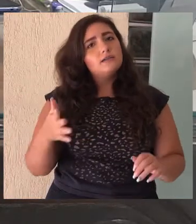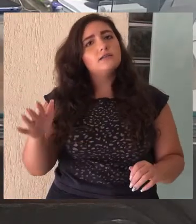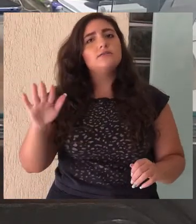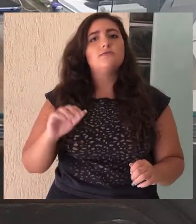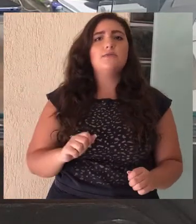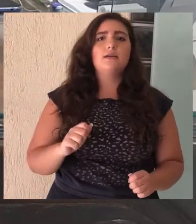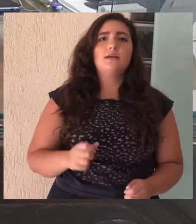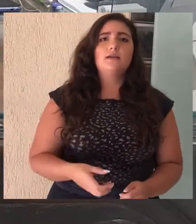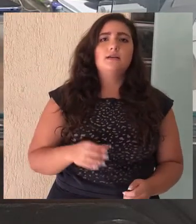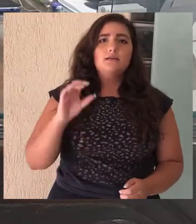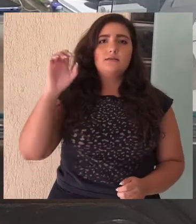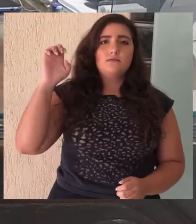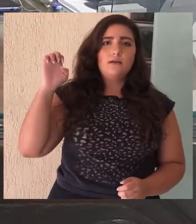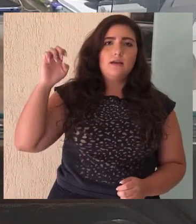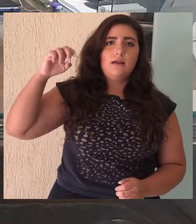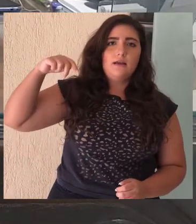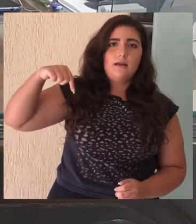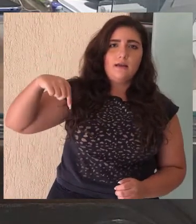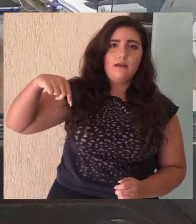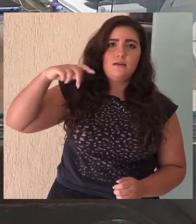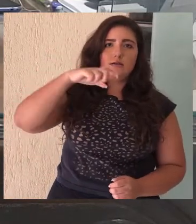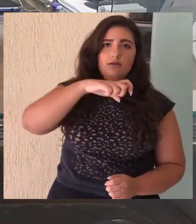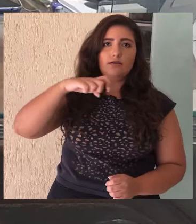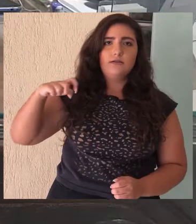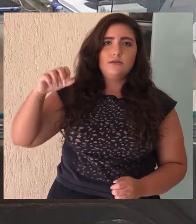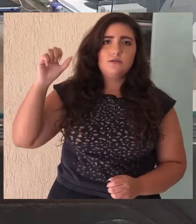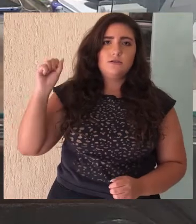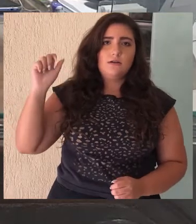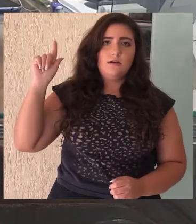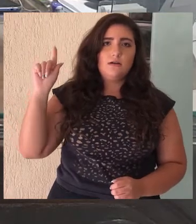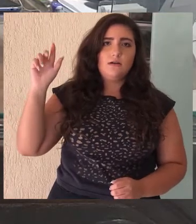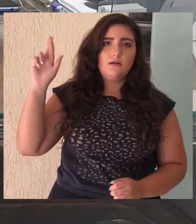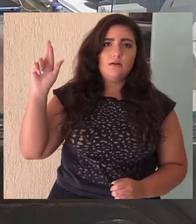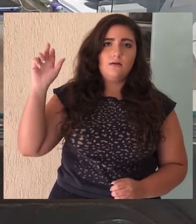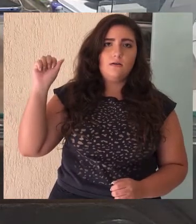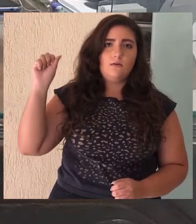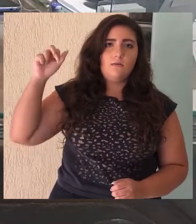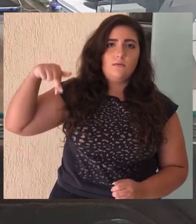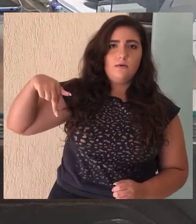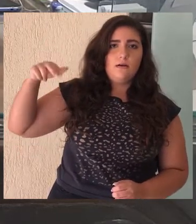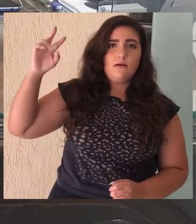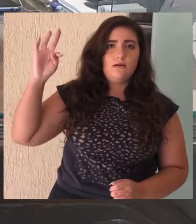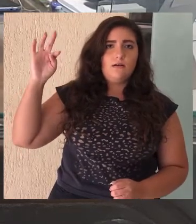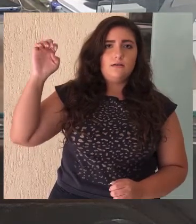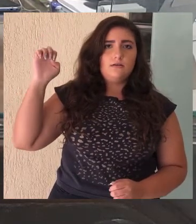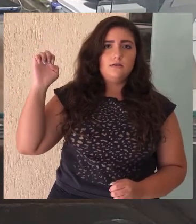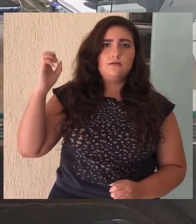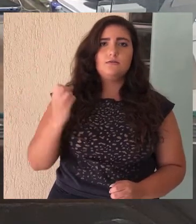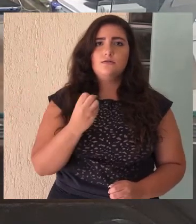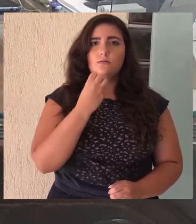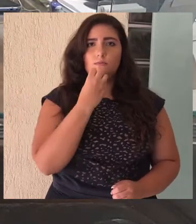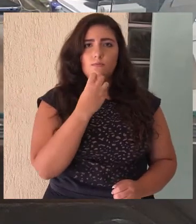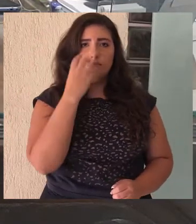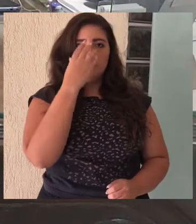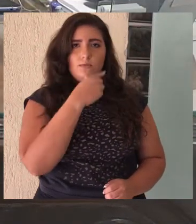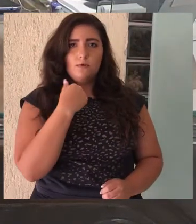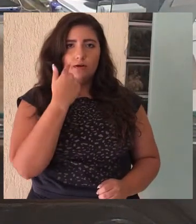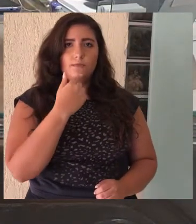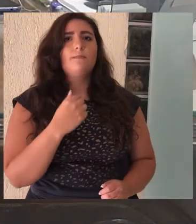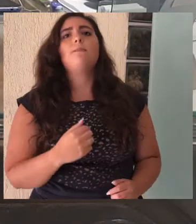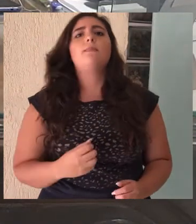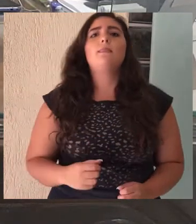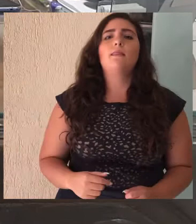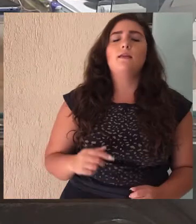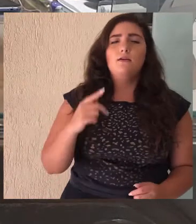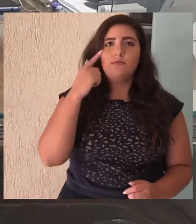alguns casos, a complementação da higienização com enxaguantes bucais. Aqui eu vou demonstrar para vocês a parte